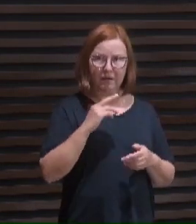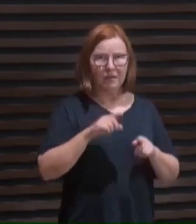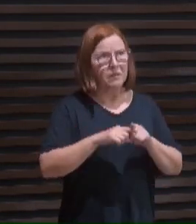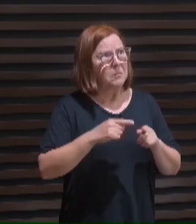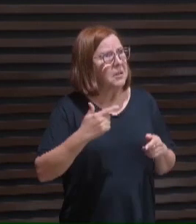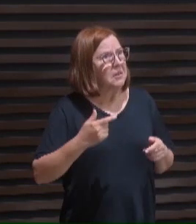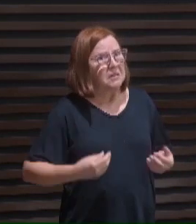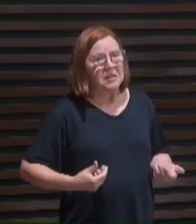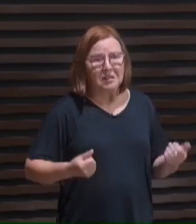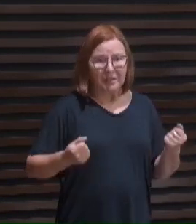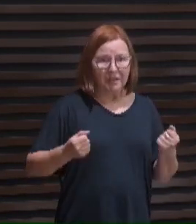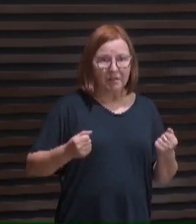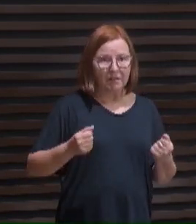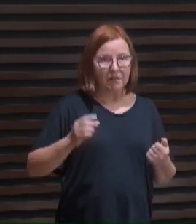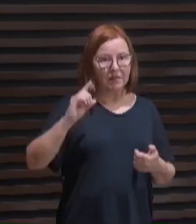dinheiro?